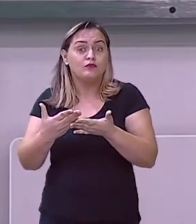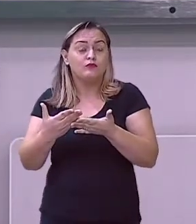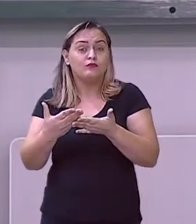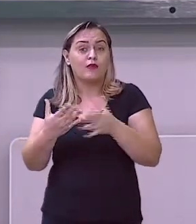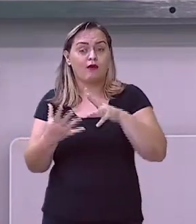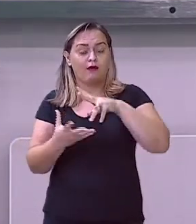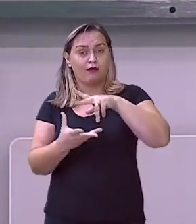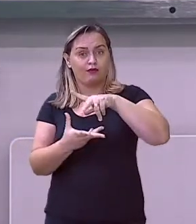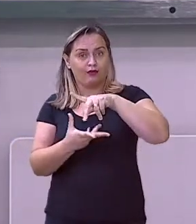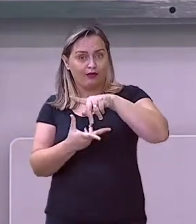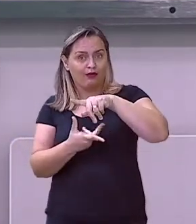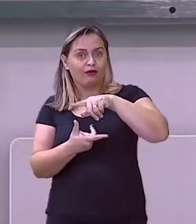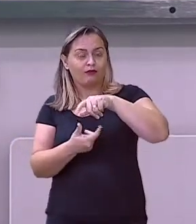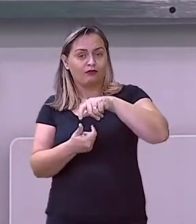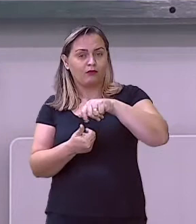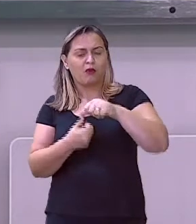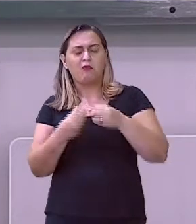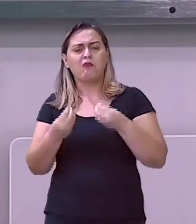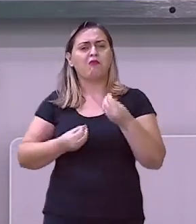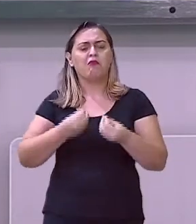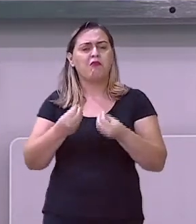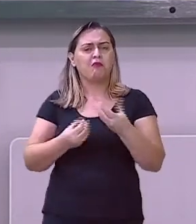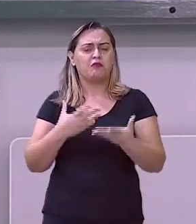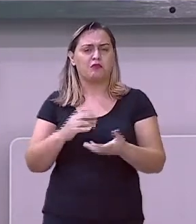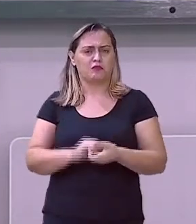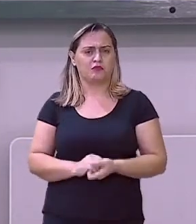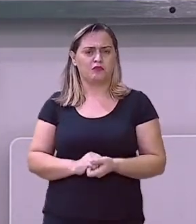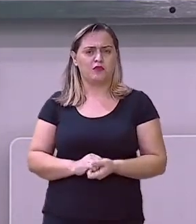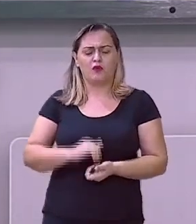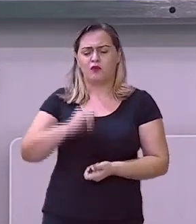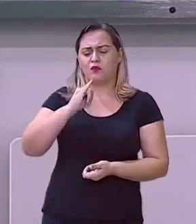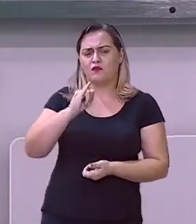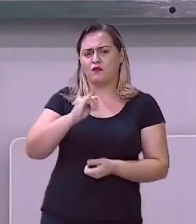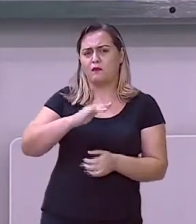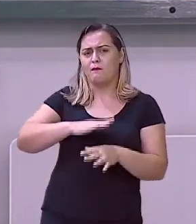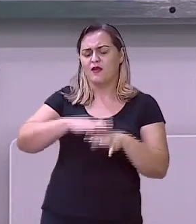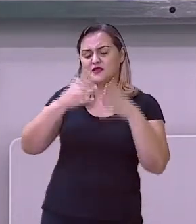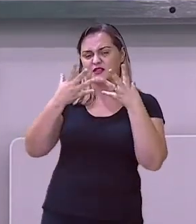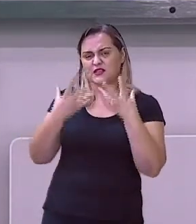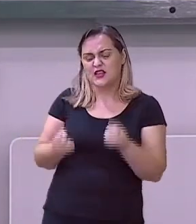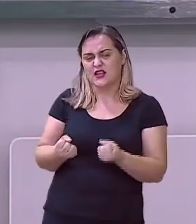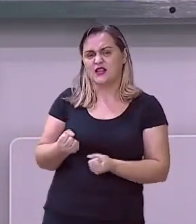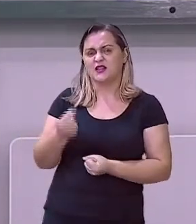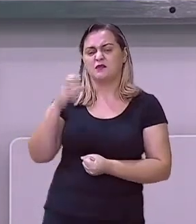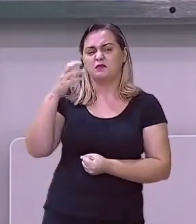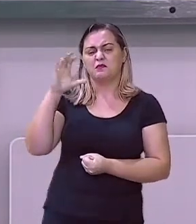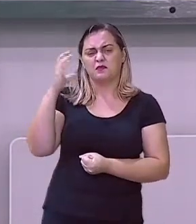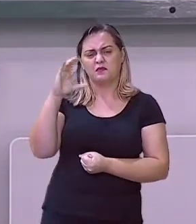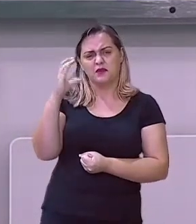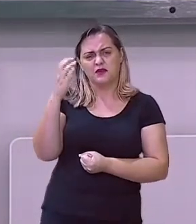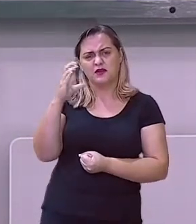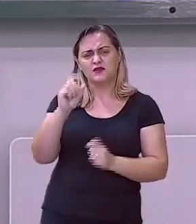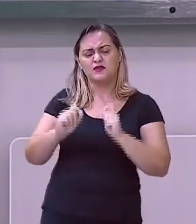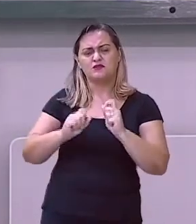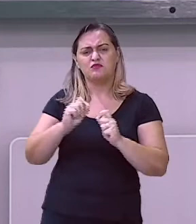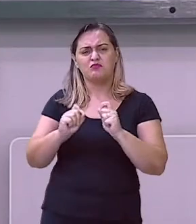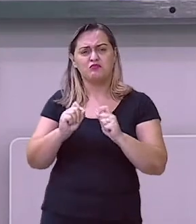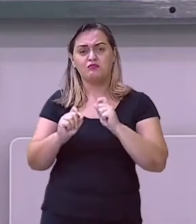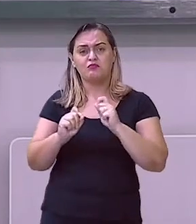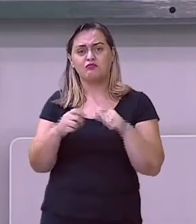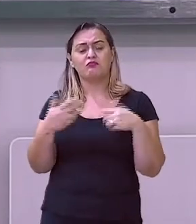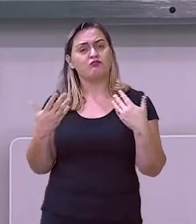Que a teoria mais aceita pela ciência é o Big Bang. Então, sobre a formação da